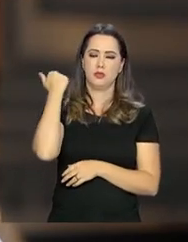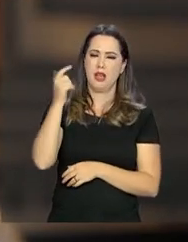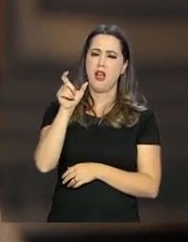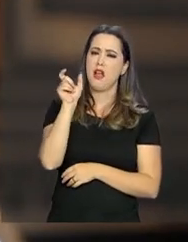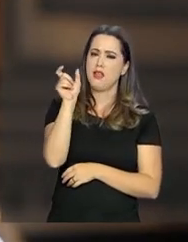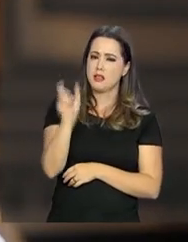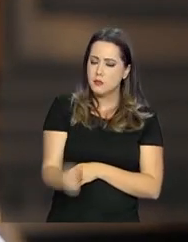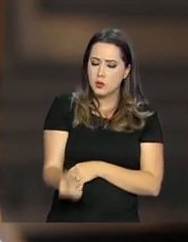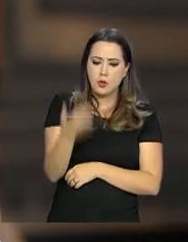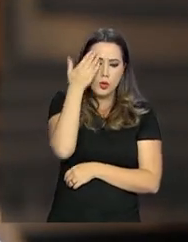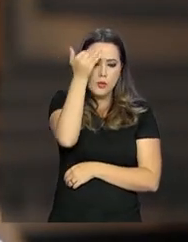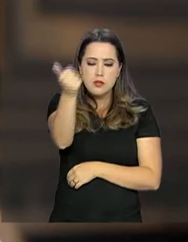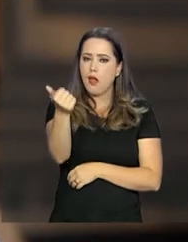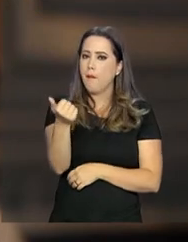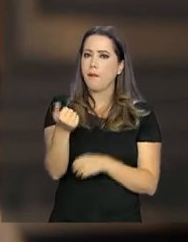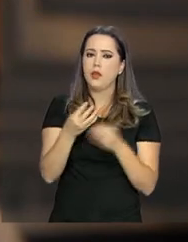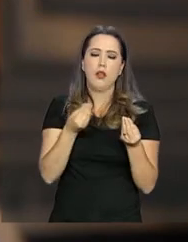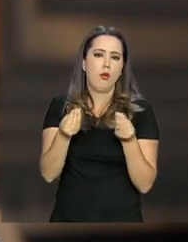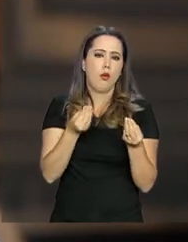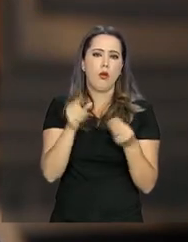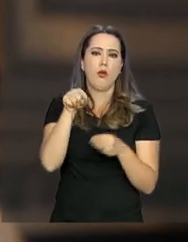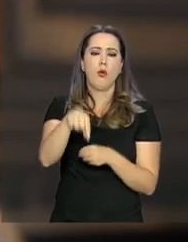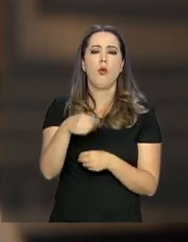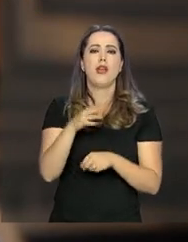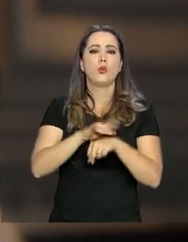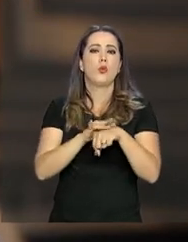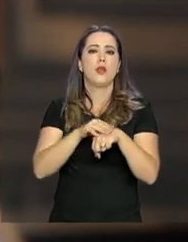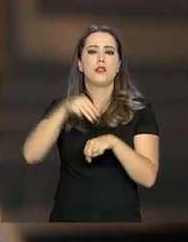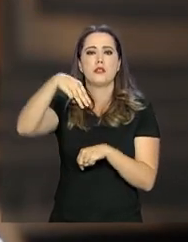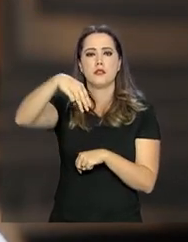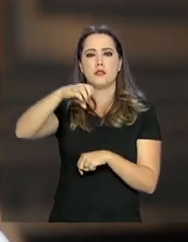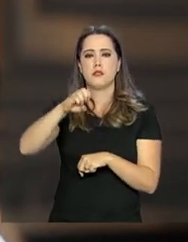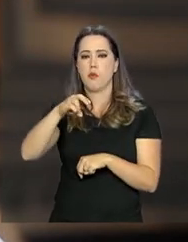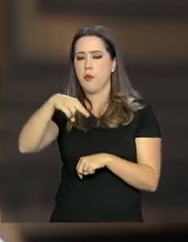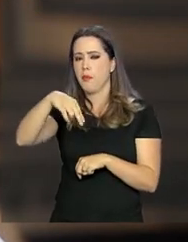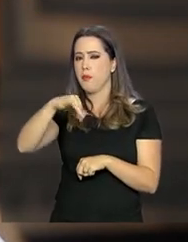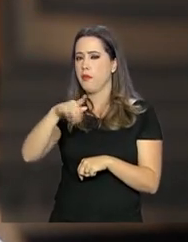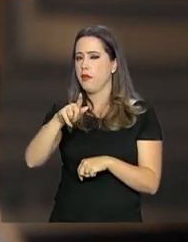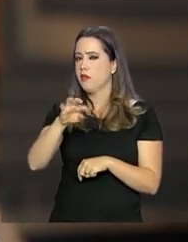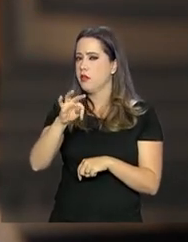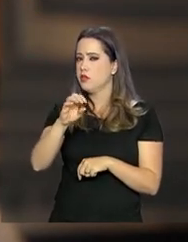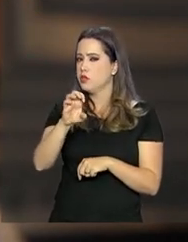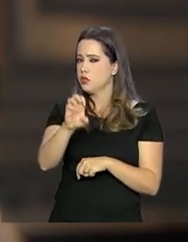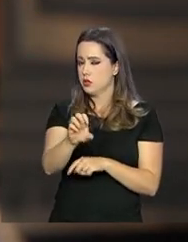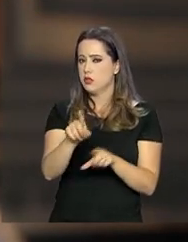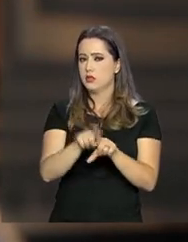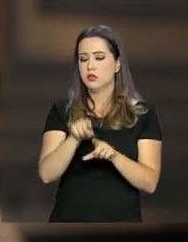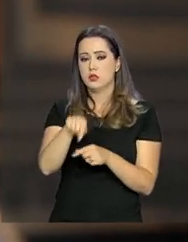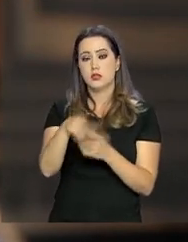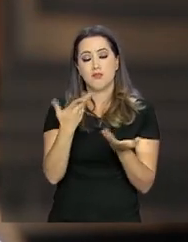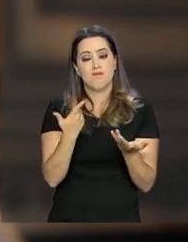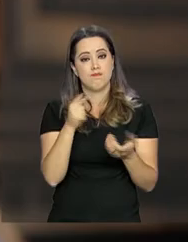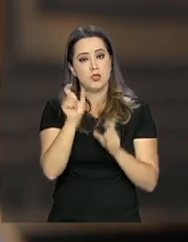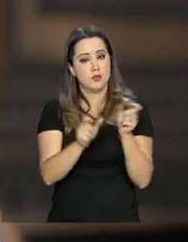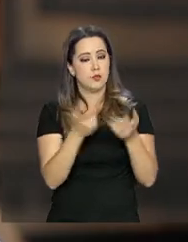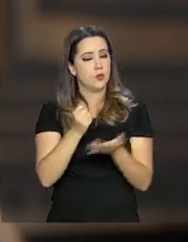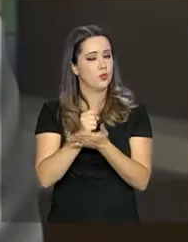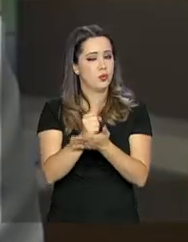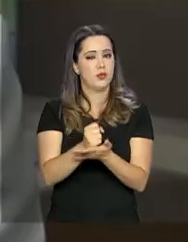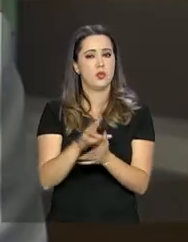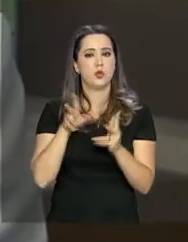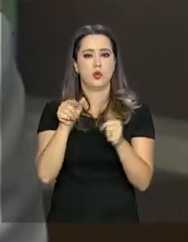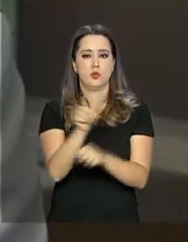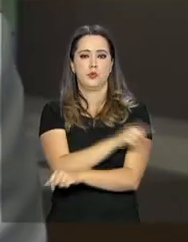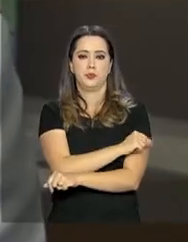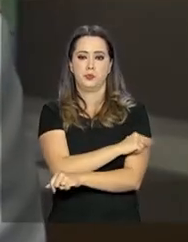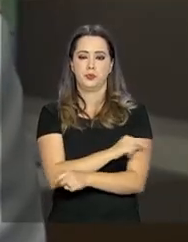as pessoas tinham menos informações sobre o que era a meningite meningocócica, né? E ao mesmo tempo alguns sorotipos não estavam disponíveis.